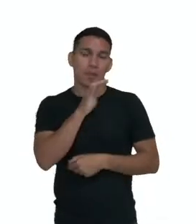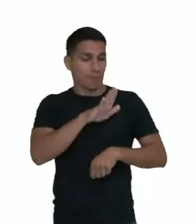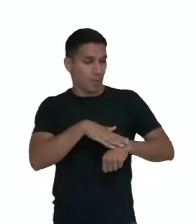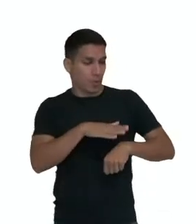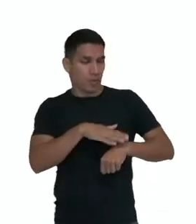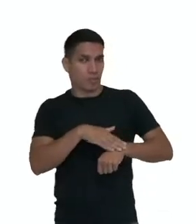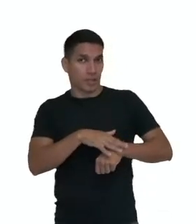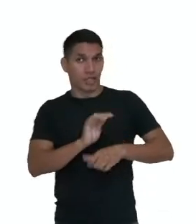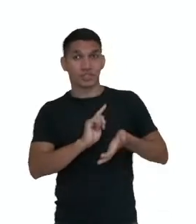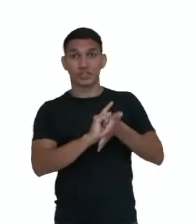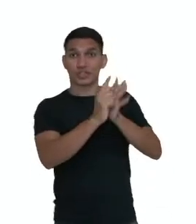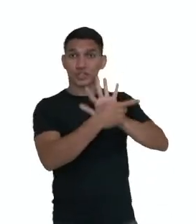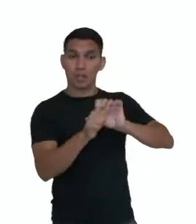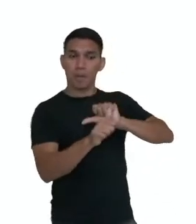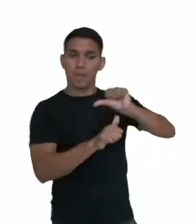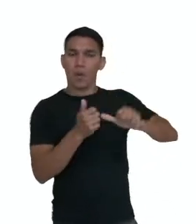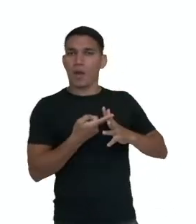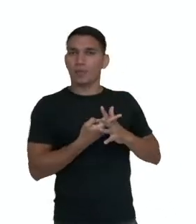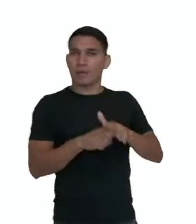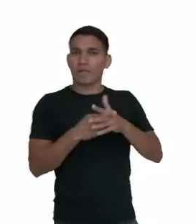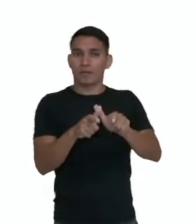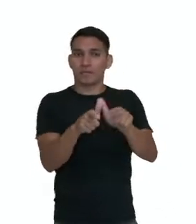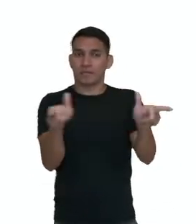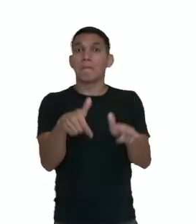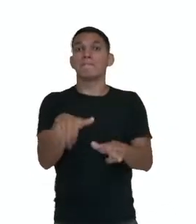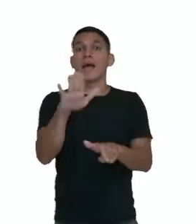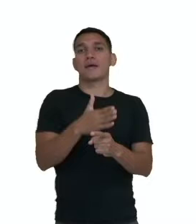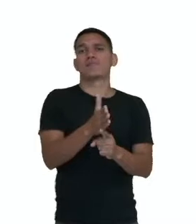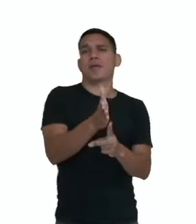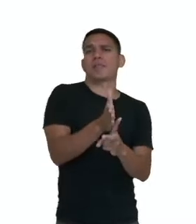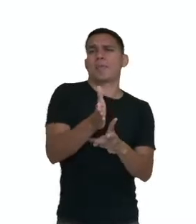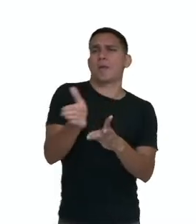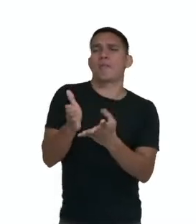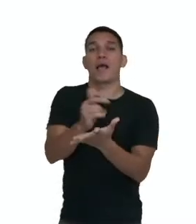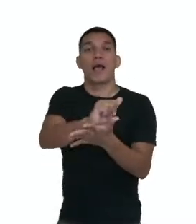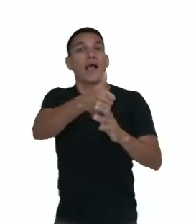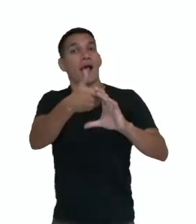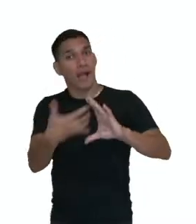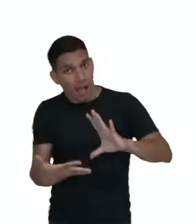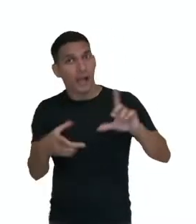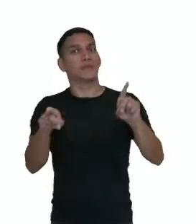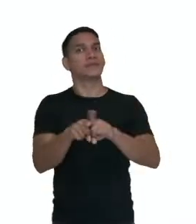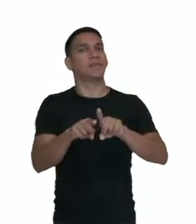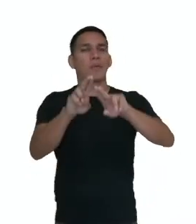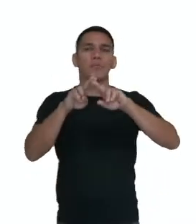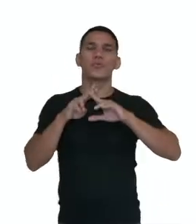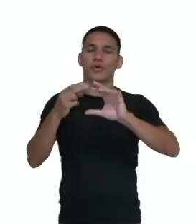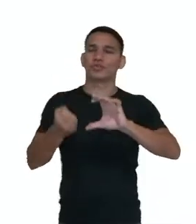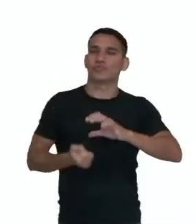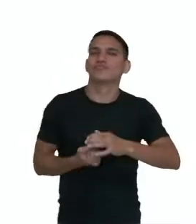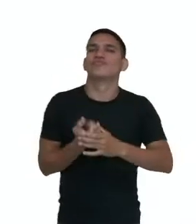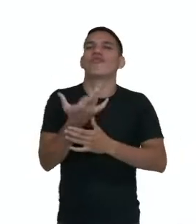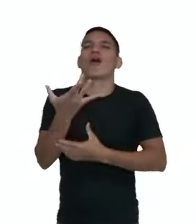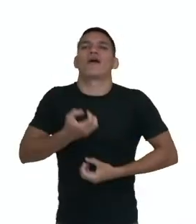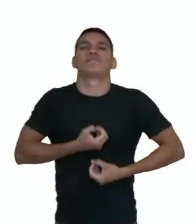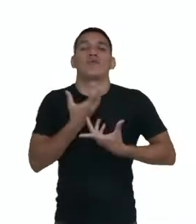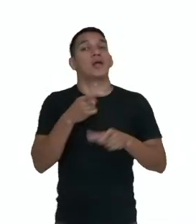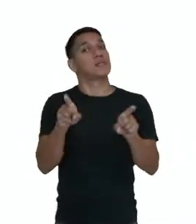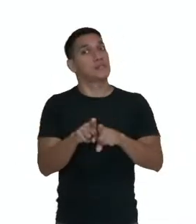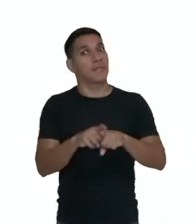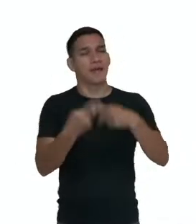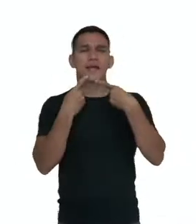o gênero se modificou e ampliou suas características, tornando-se também um gênero poético,